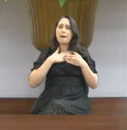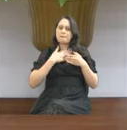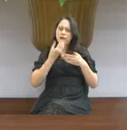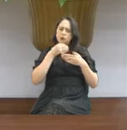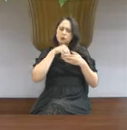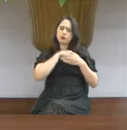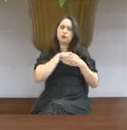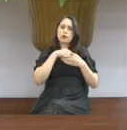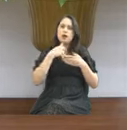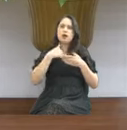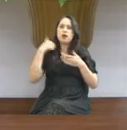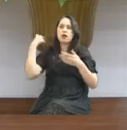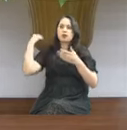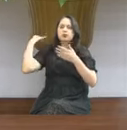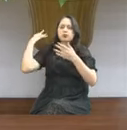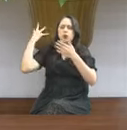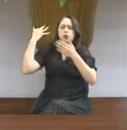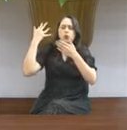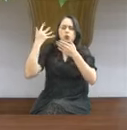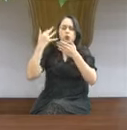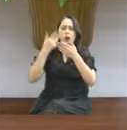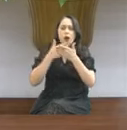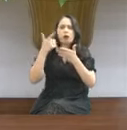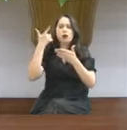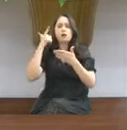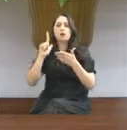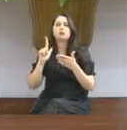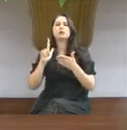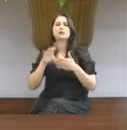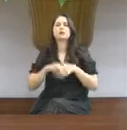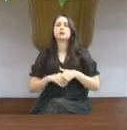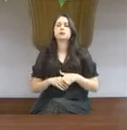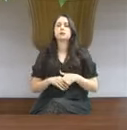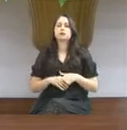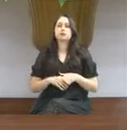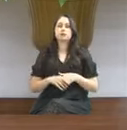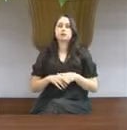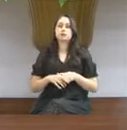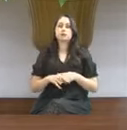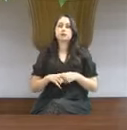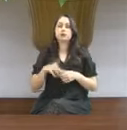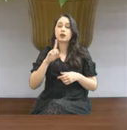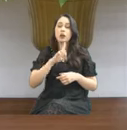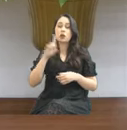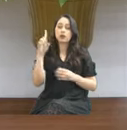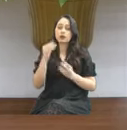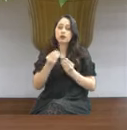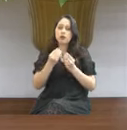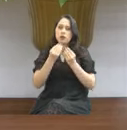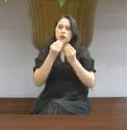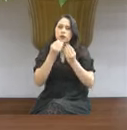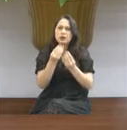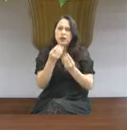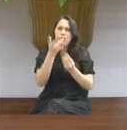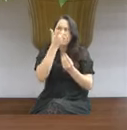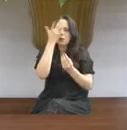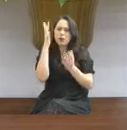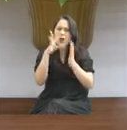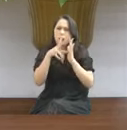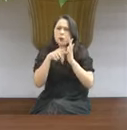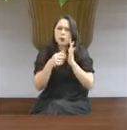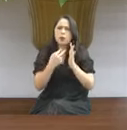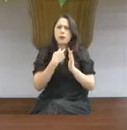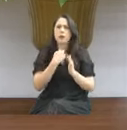Eu levei anos para conquistar. E aquilo que Deus te deu, ninguém vai